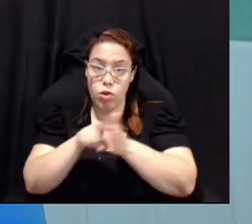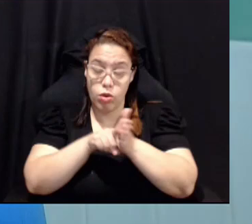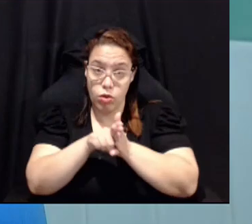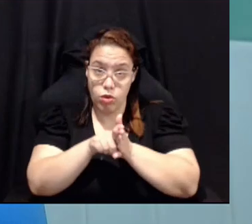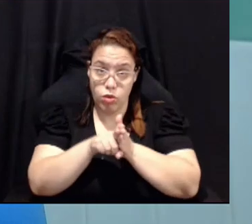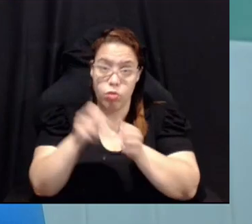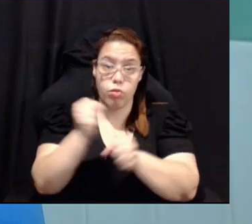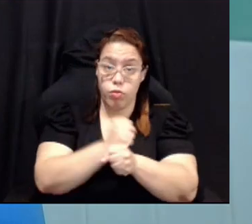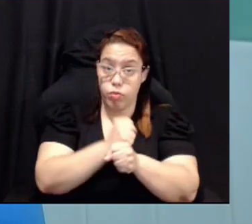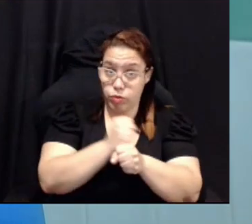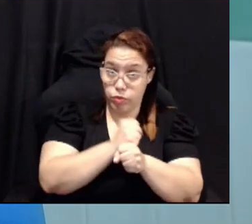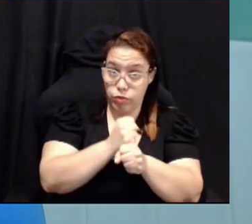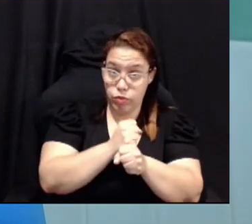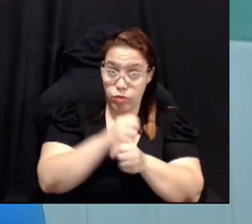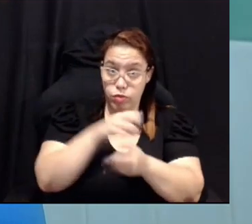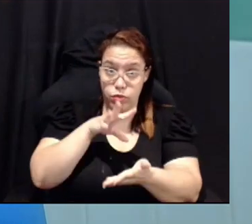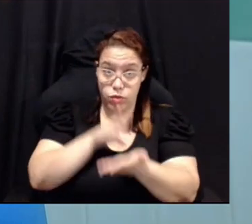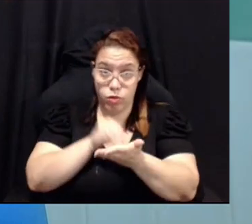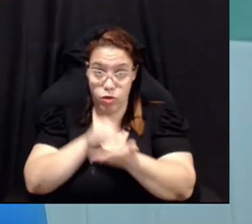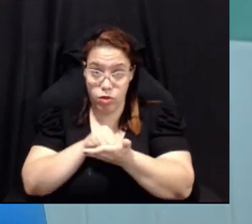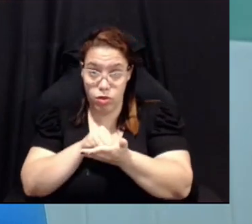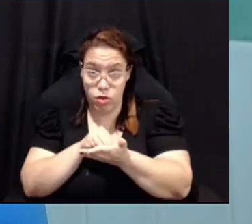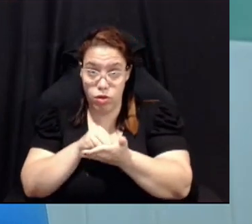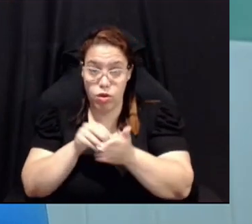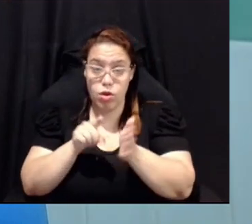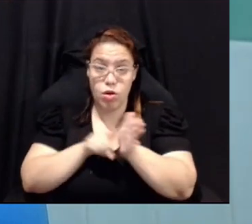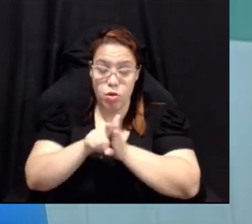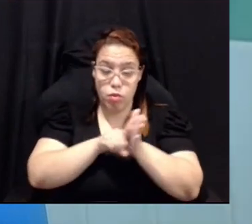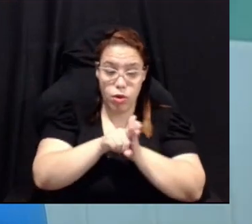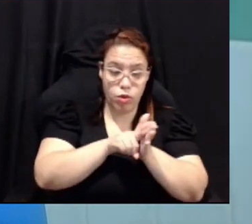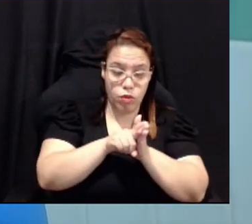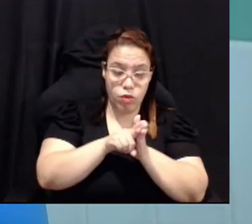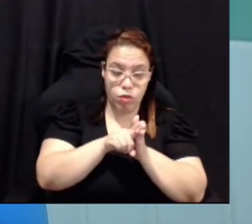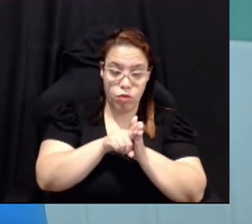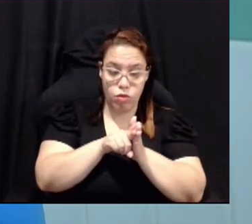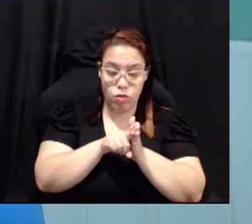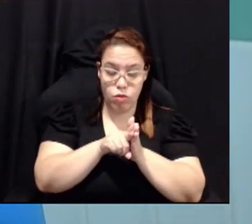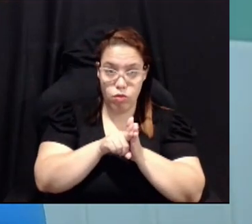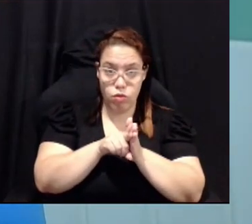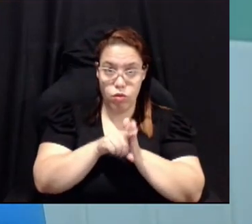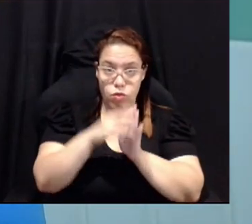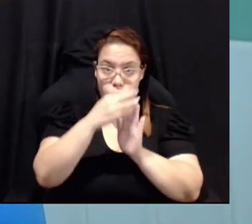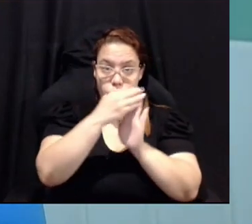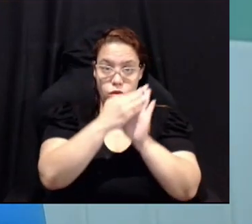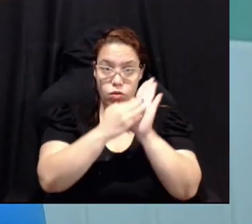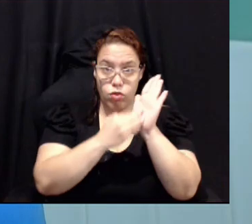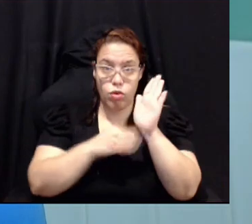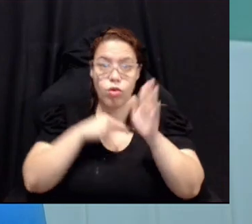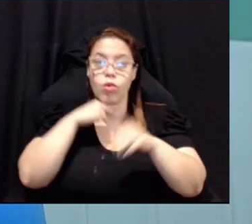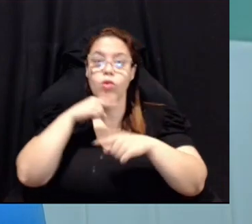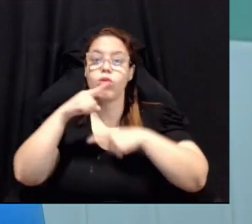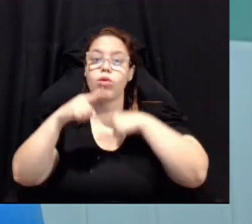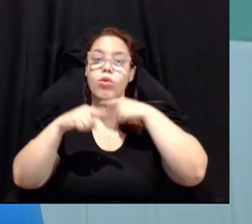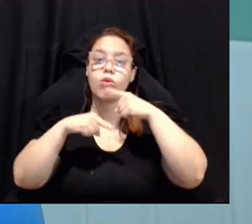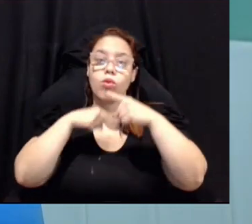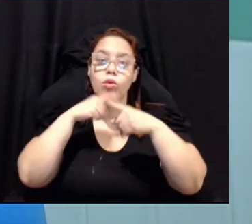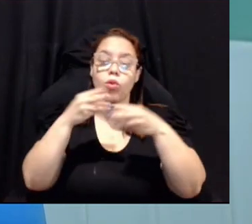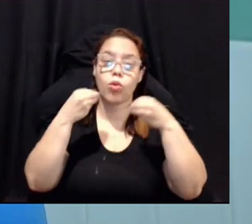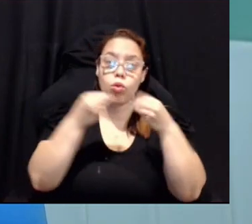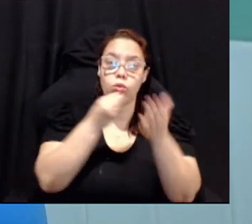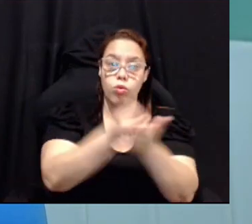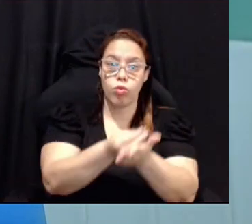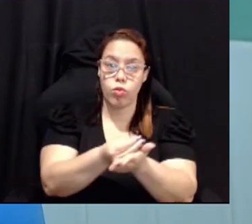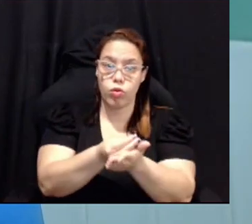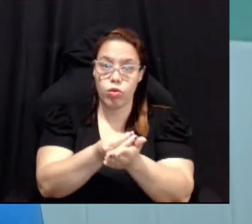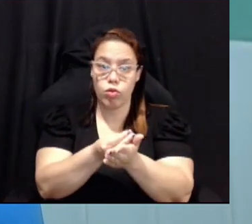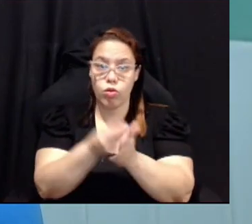Receita Federal lança o Perguntão, que é um catálogo de todas as dúvidas de como se entrega, como eu declaro um